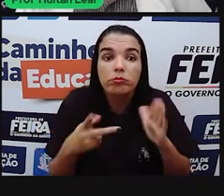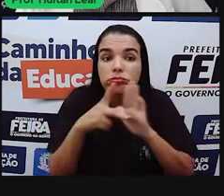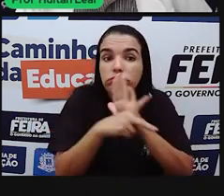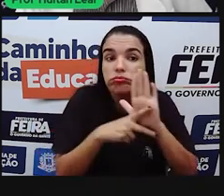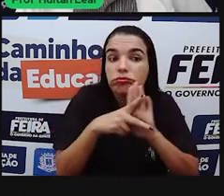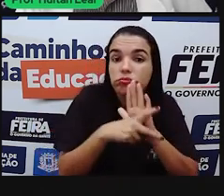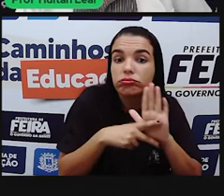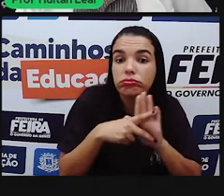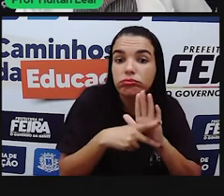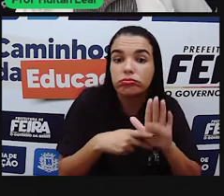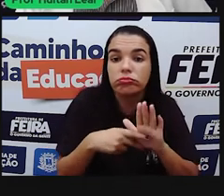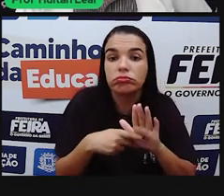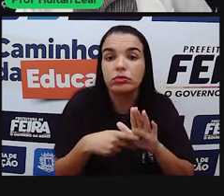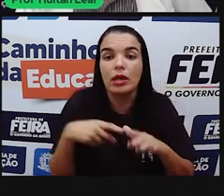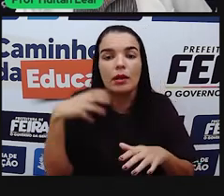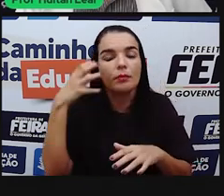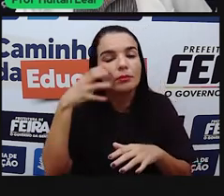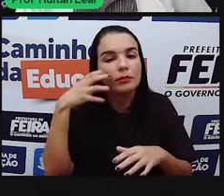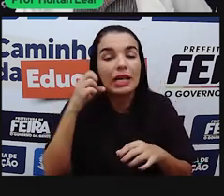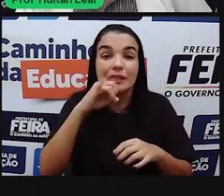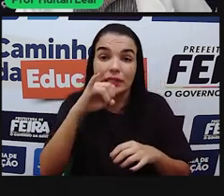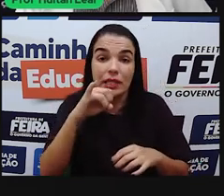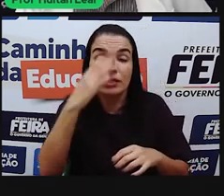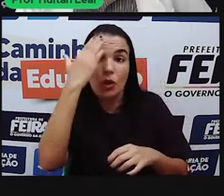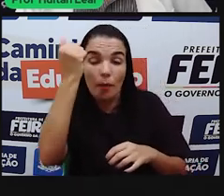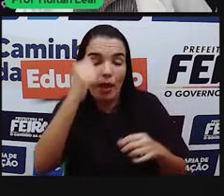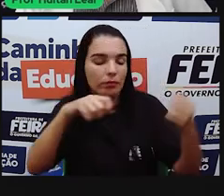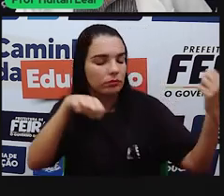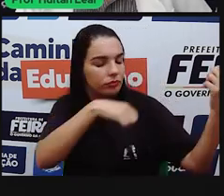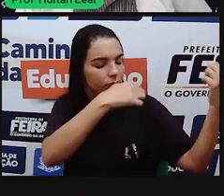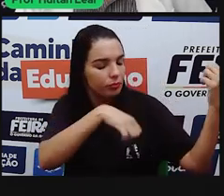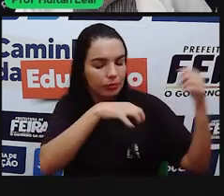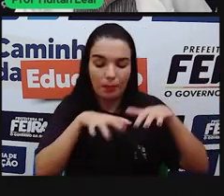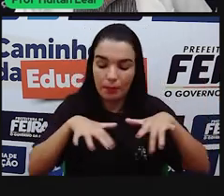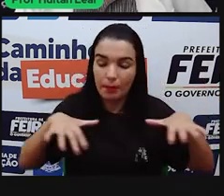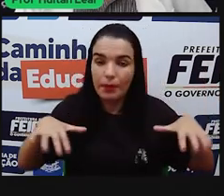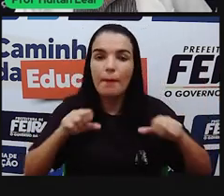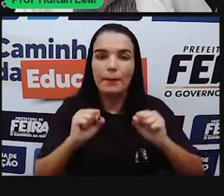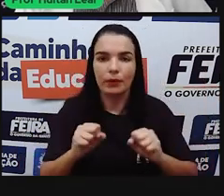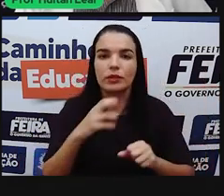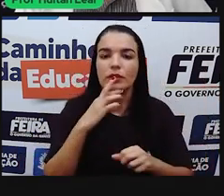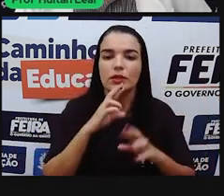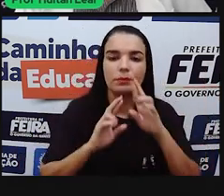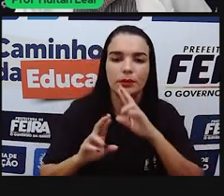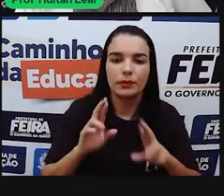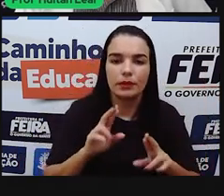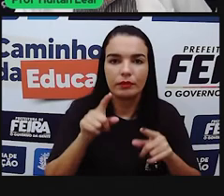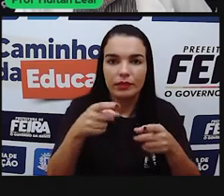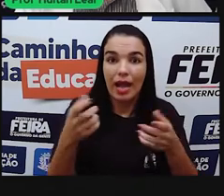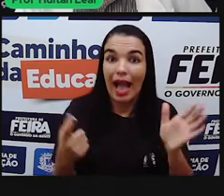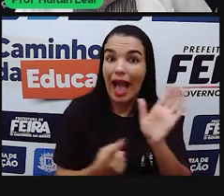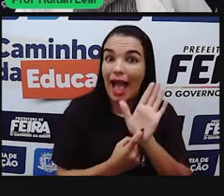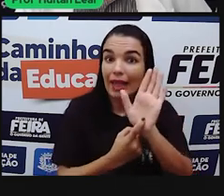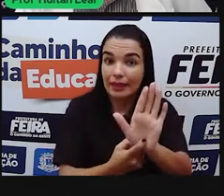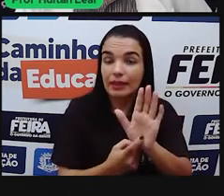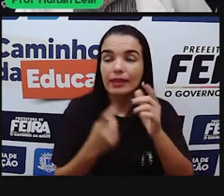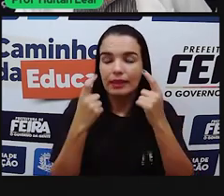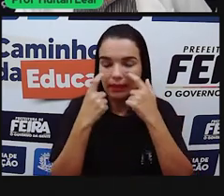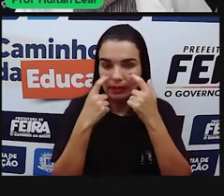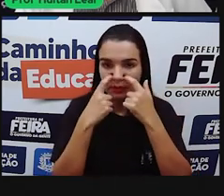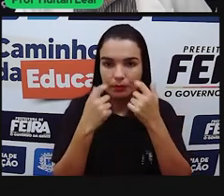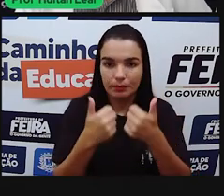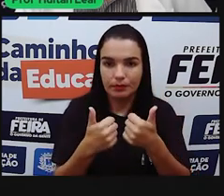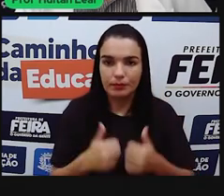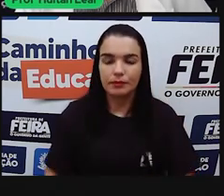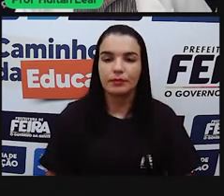ver? Se souber os nomes dos instrumentos, responda. Vamos lá? Atentos, viu?